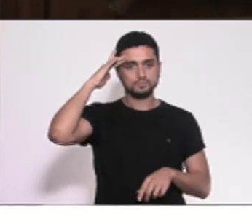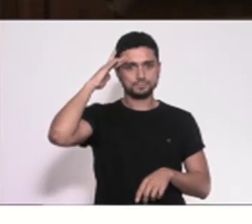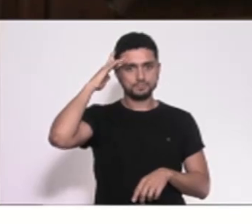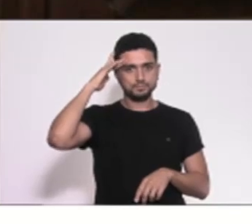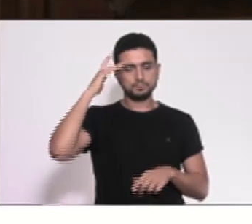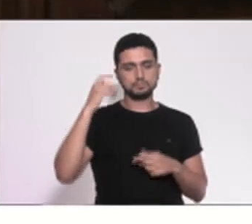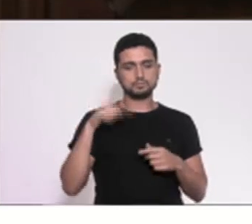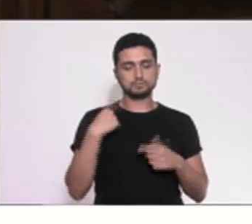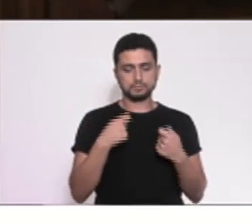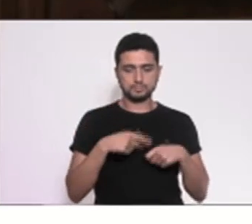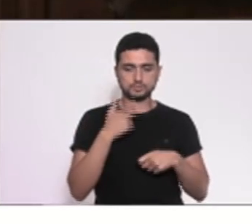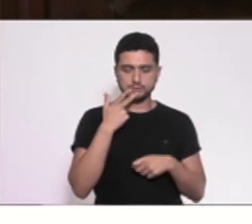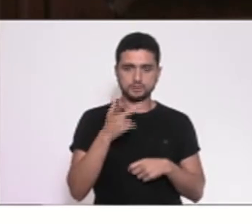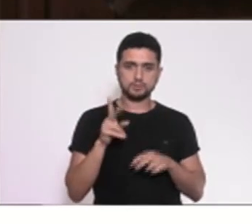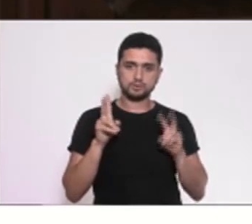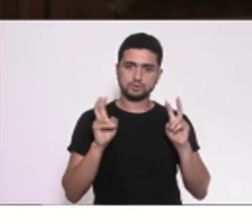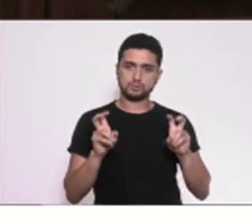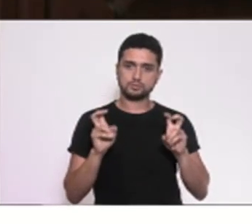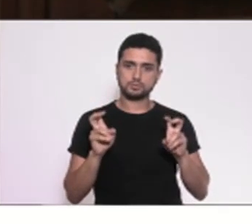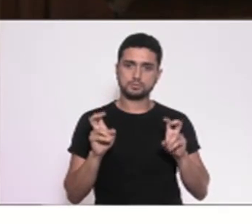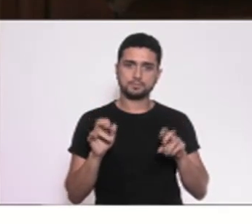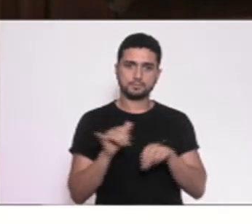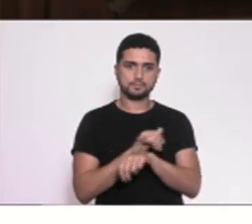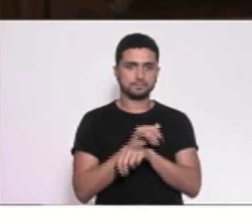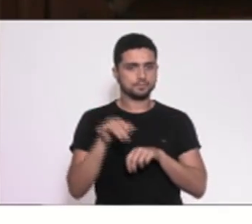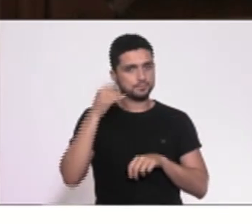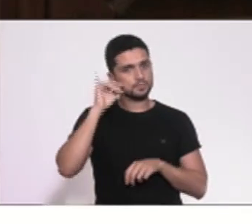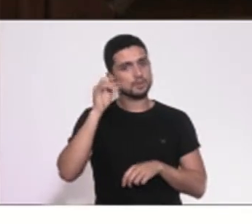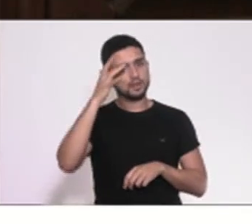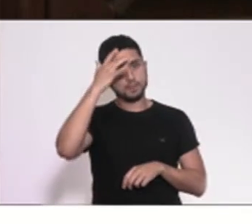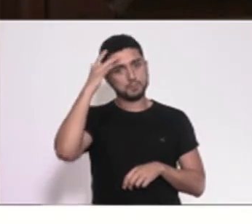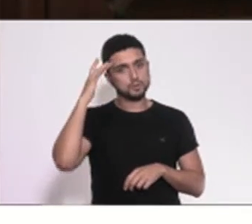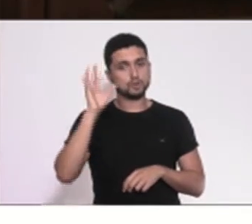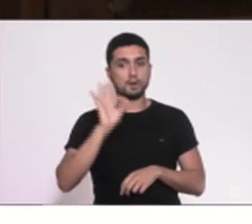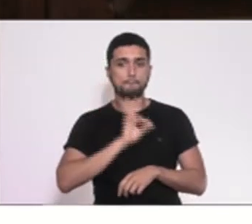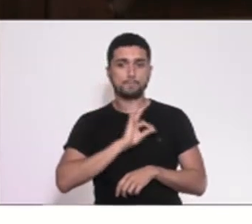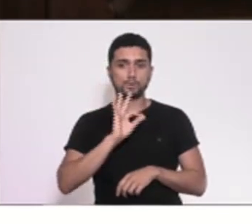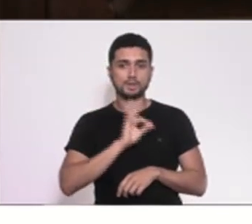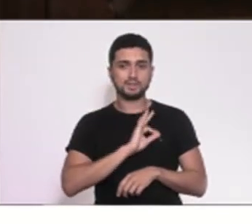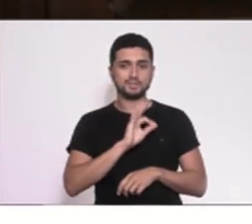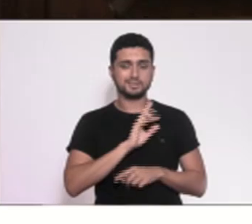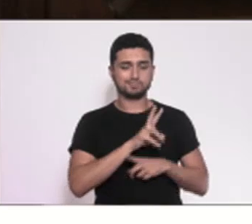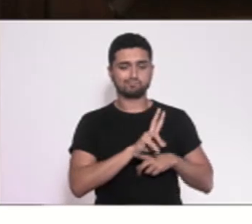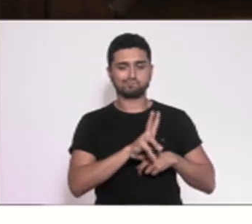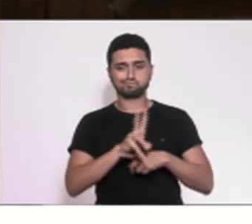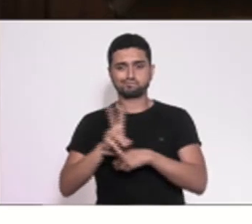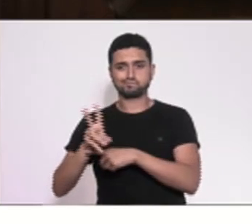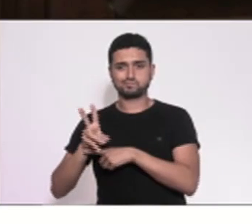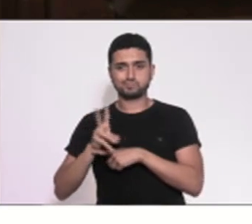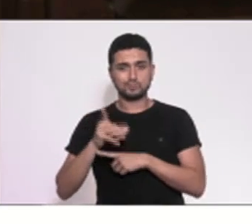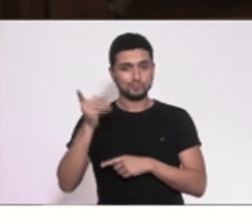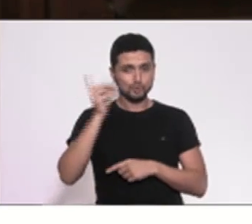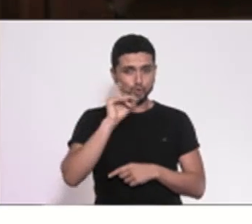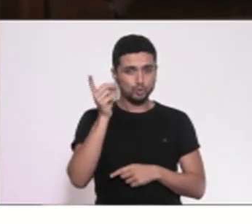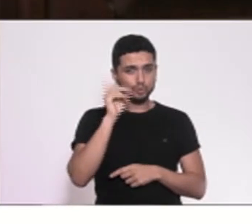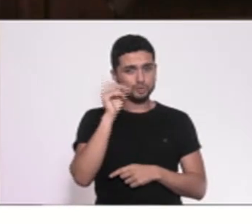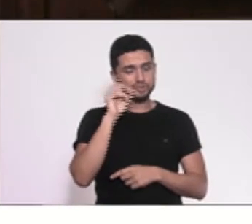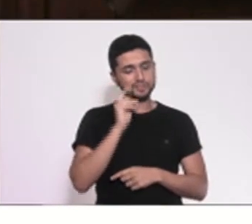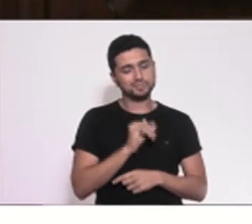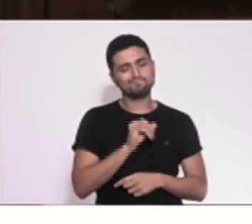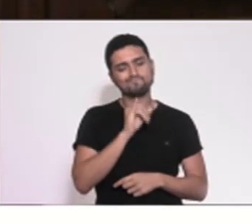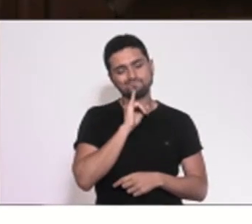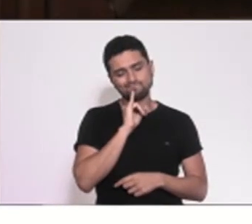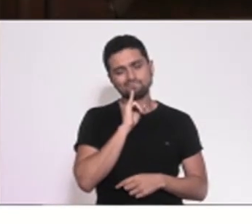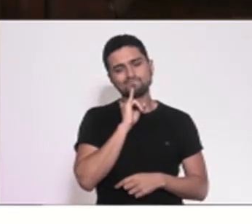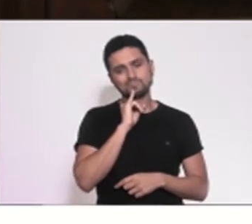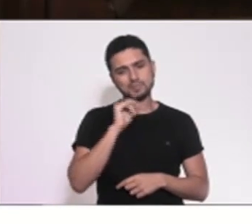objetivamente em operações policiais quase que cotidianas, infelizmente, ela não vai